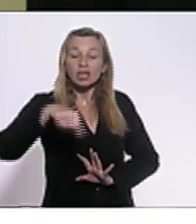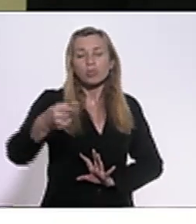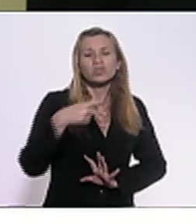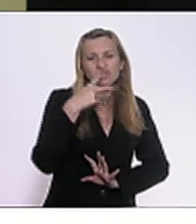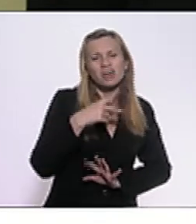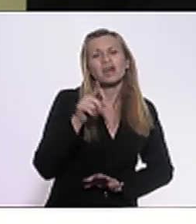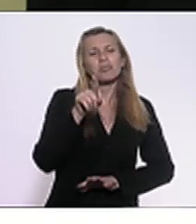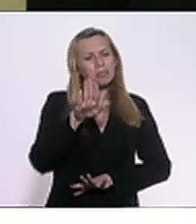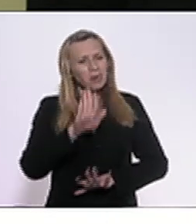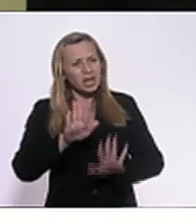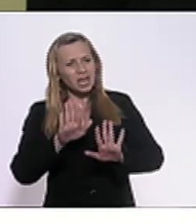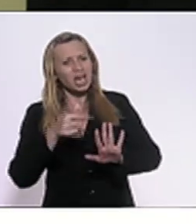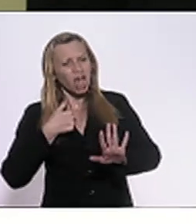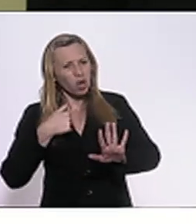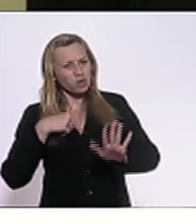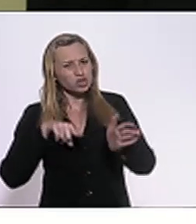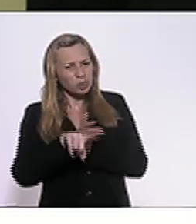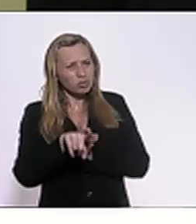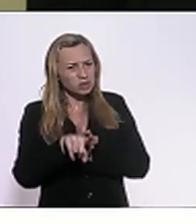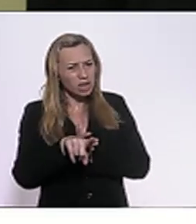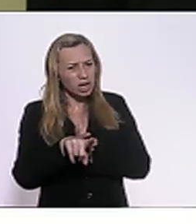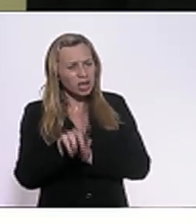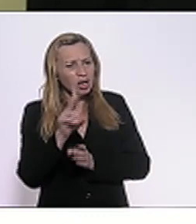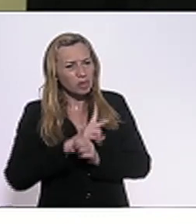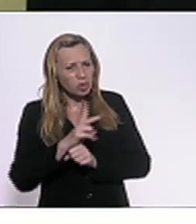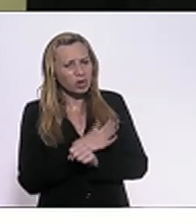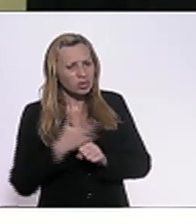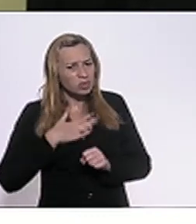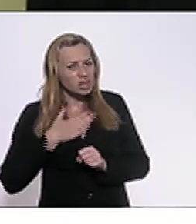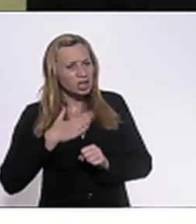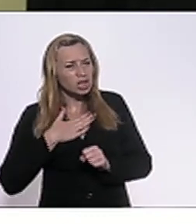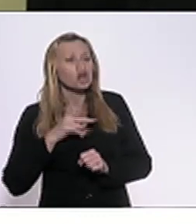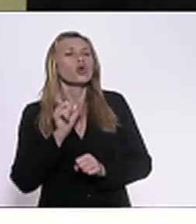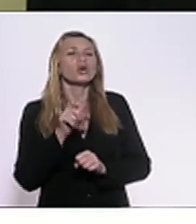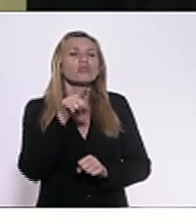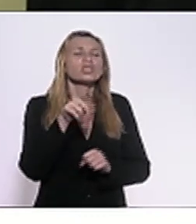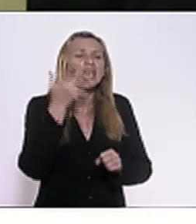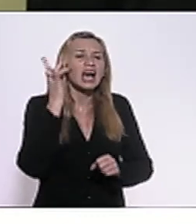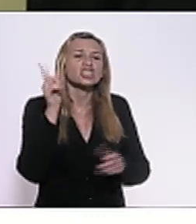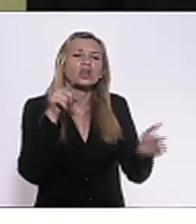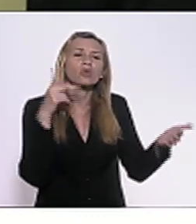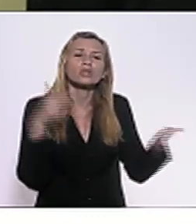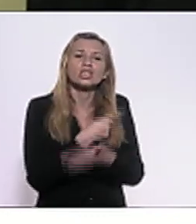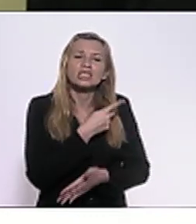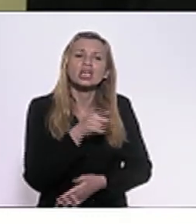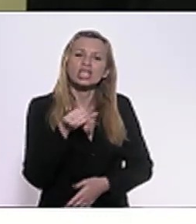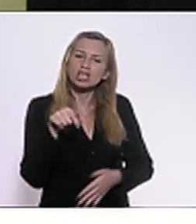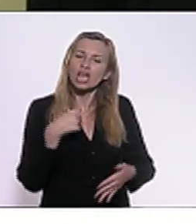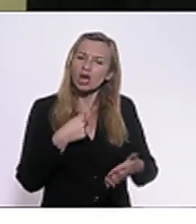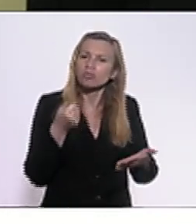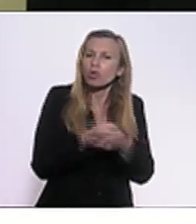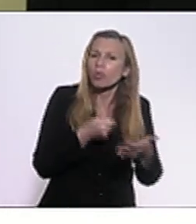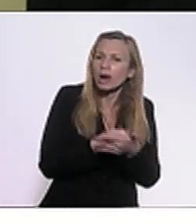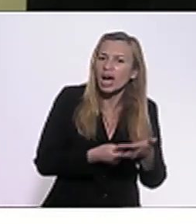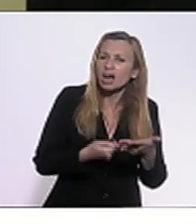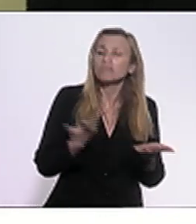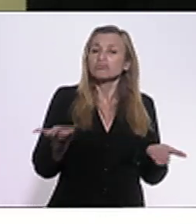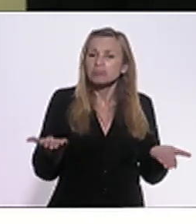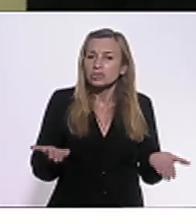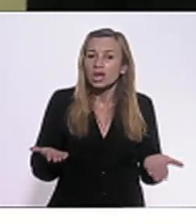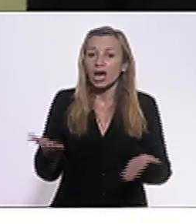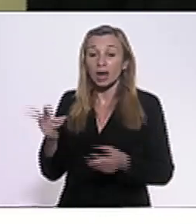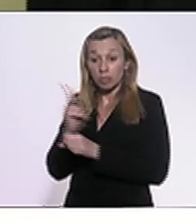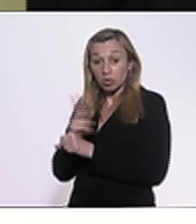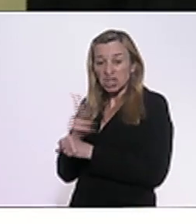bem, eu vou te perguntar aqui para a minha procuradoria, o que você acha do que aconteceu? Será que eu devo cobrar multa e mora nesse caso? A procuradoria vai lá